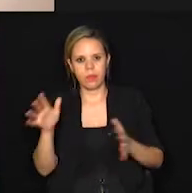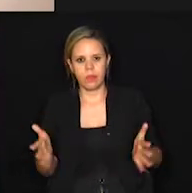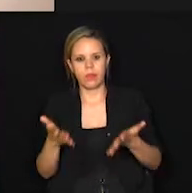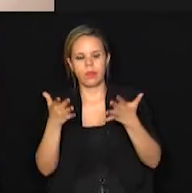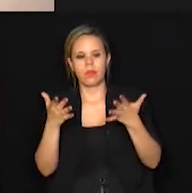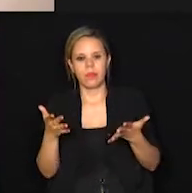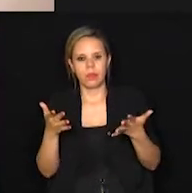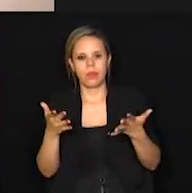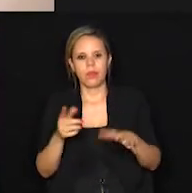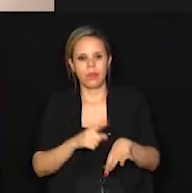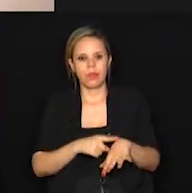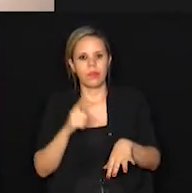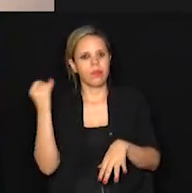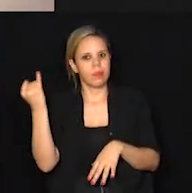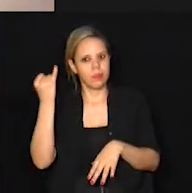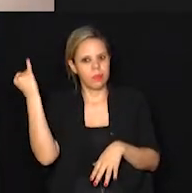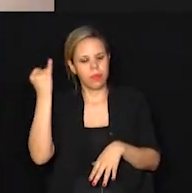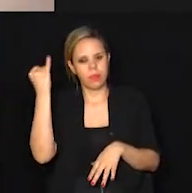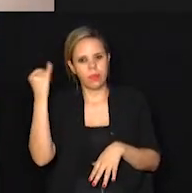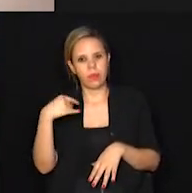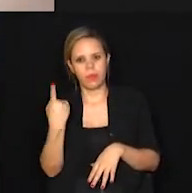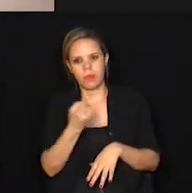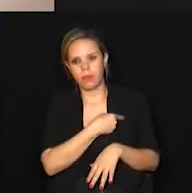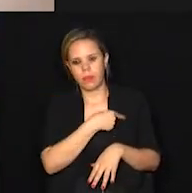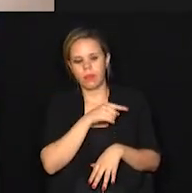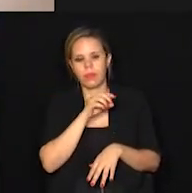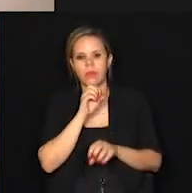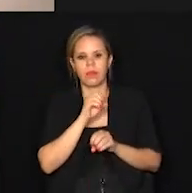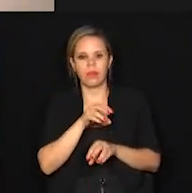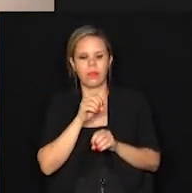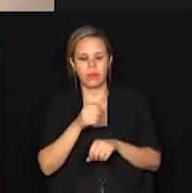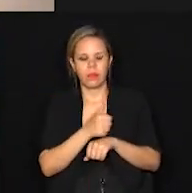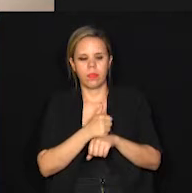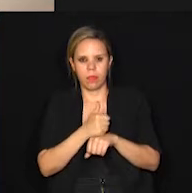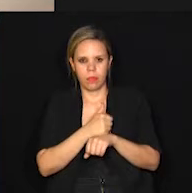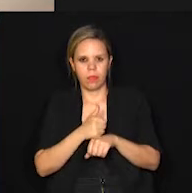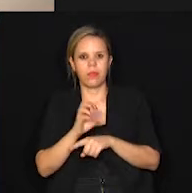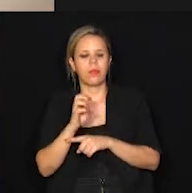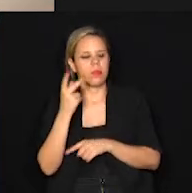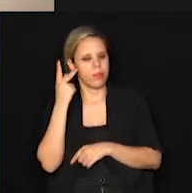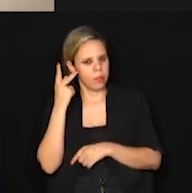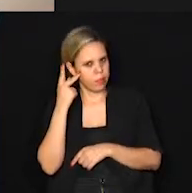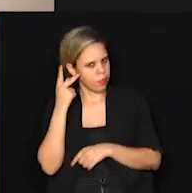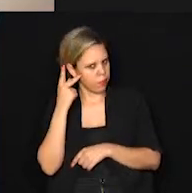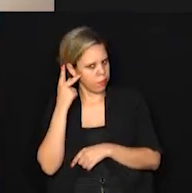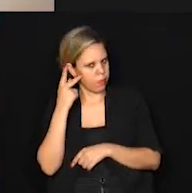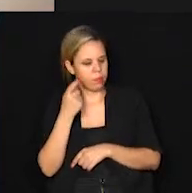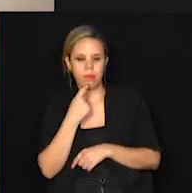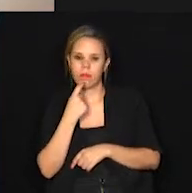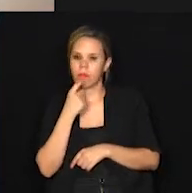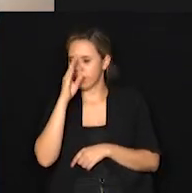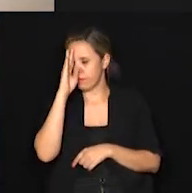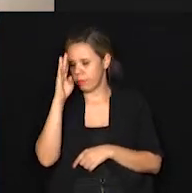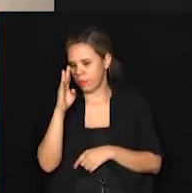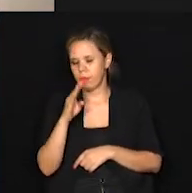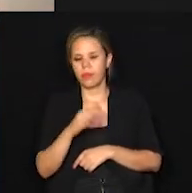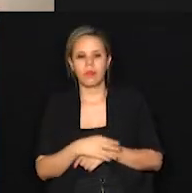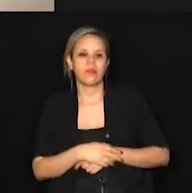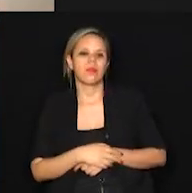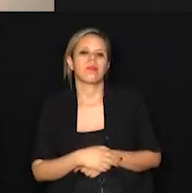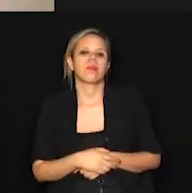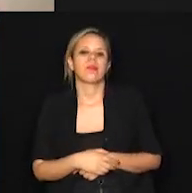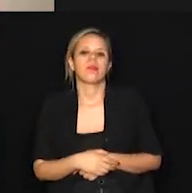contribuição. Um momento muito importante para a nossa educação, não só no estado de São Paulo, mas principalmente em Campinas.